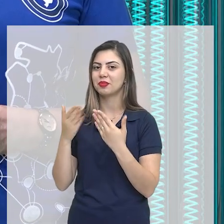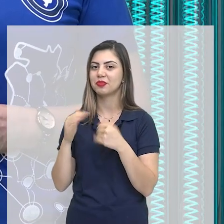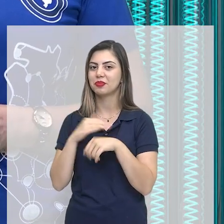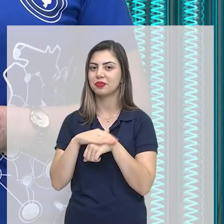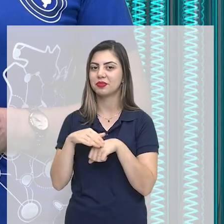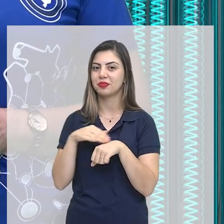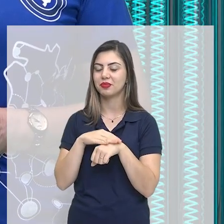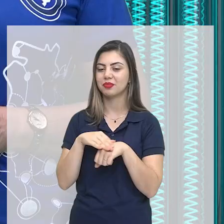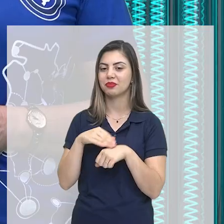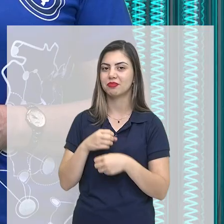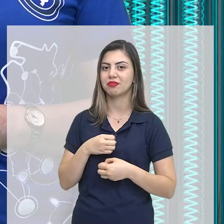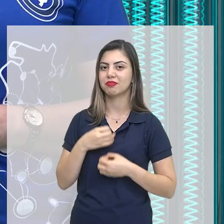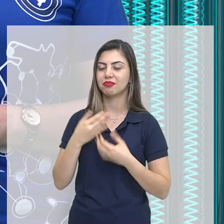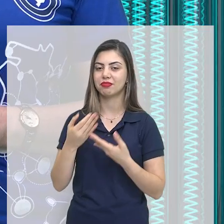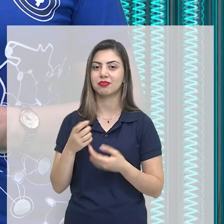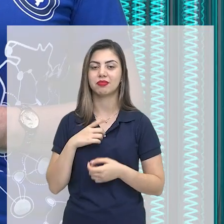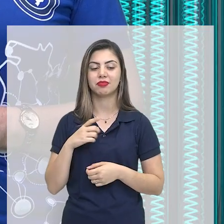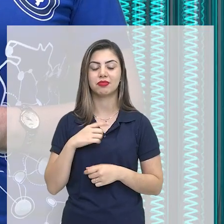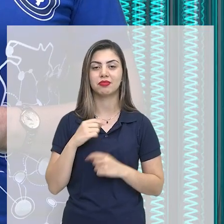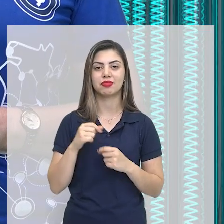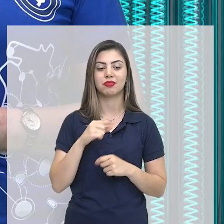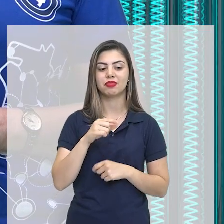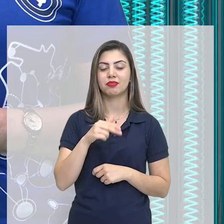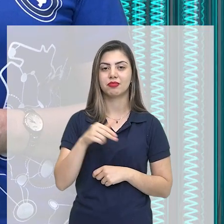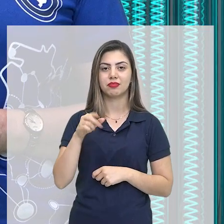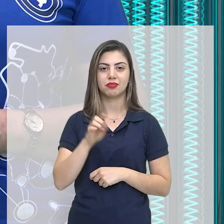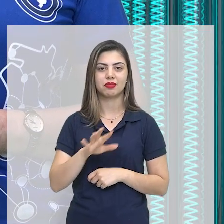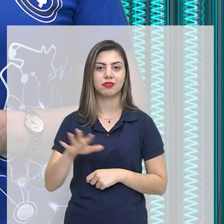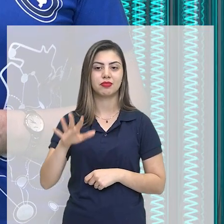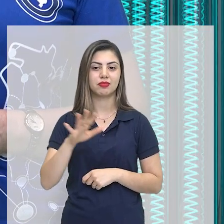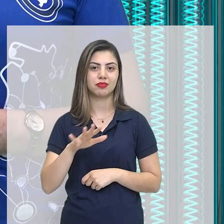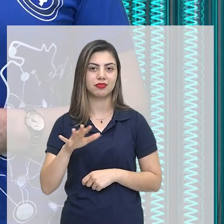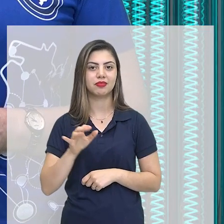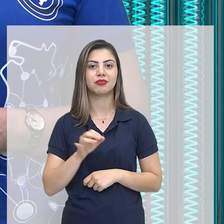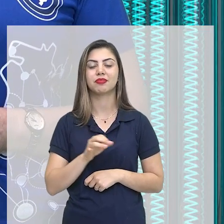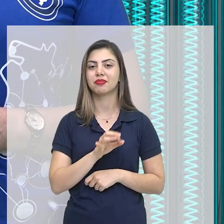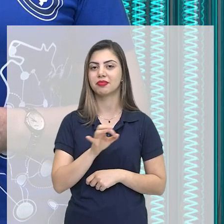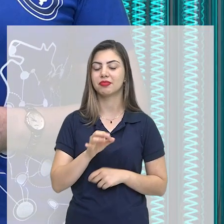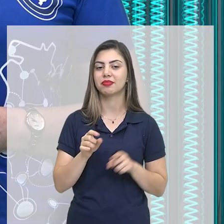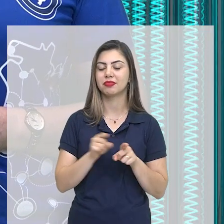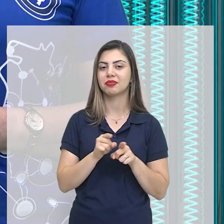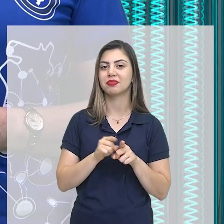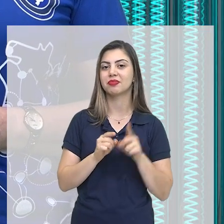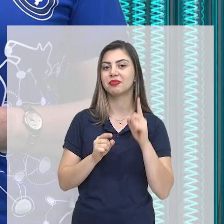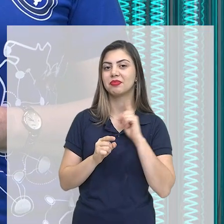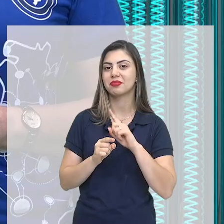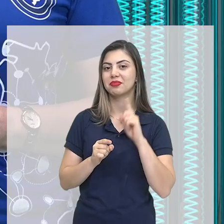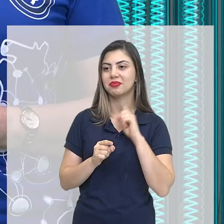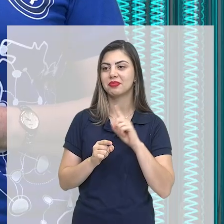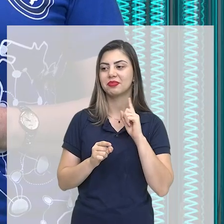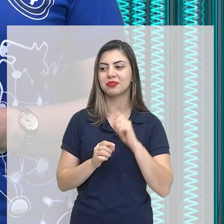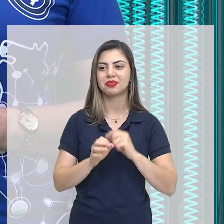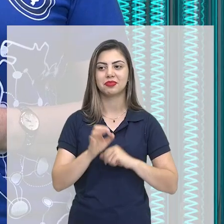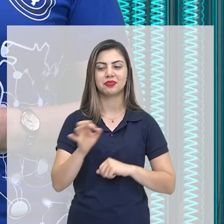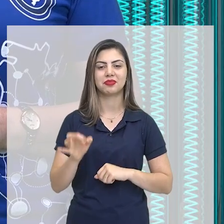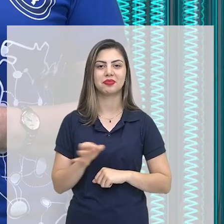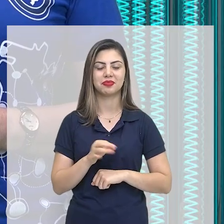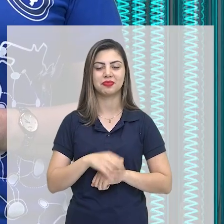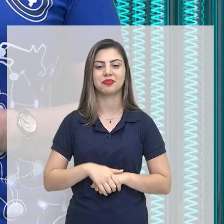O nordestino e o outro personagem, o mineiro, o nordestino e o